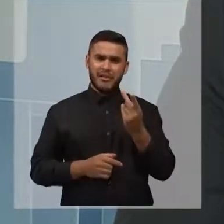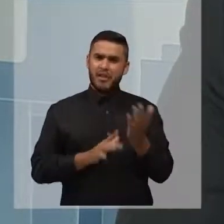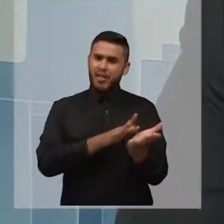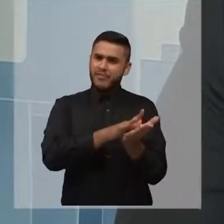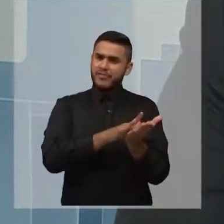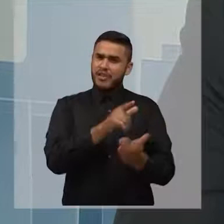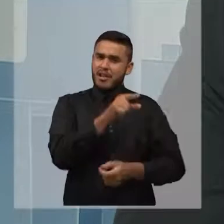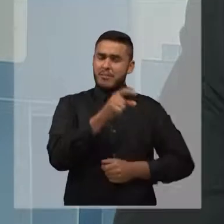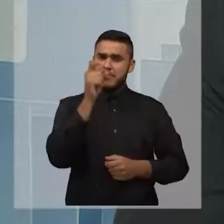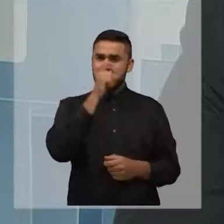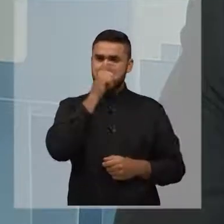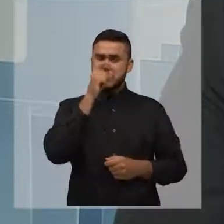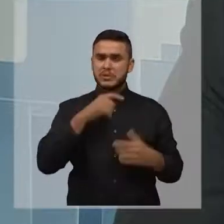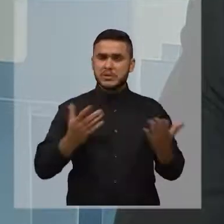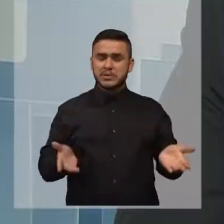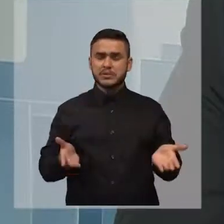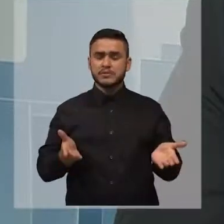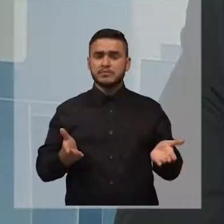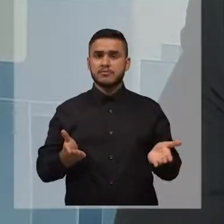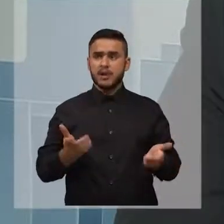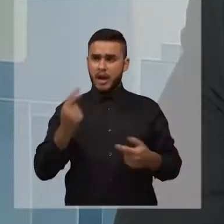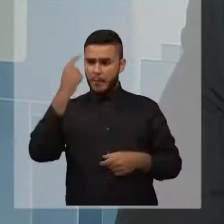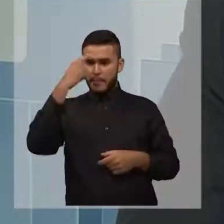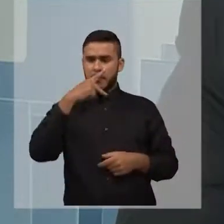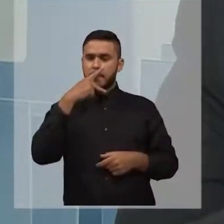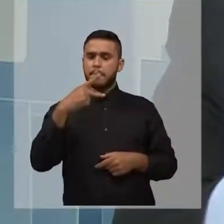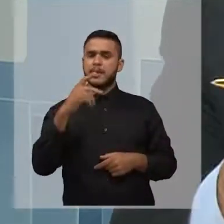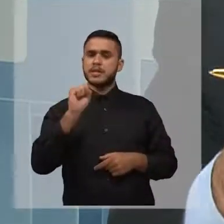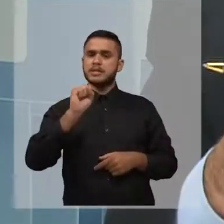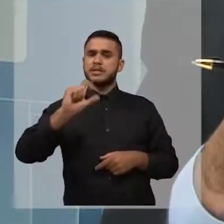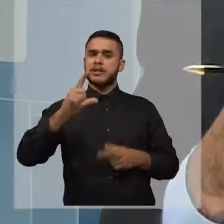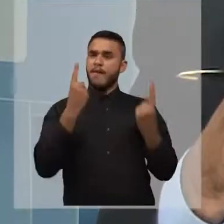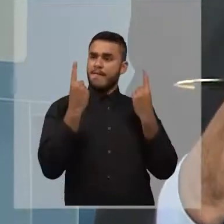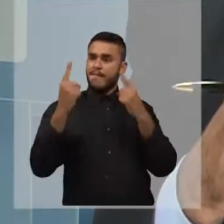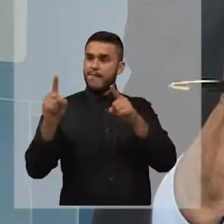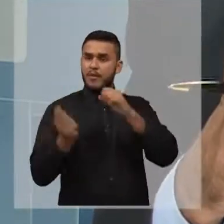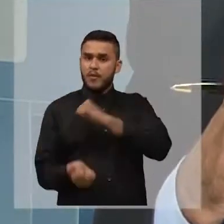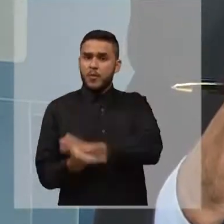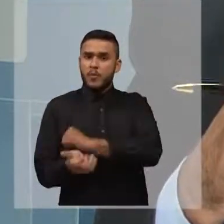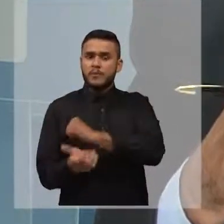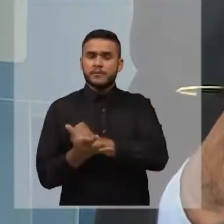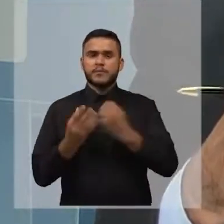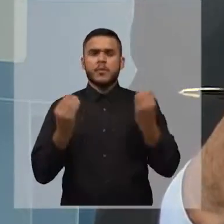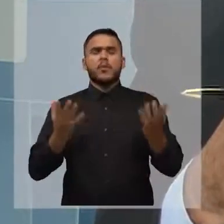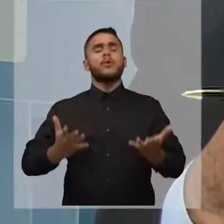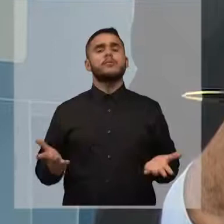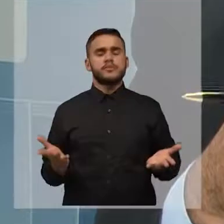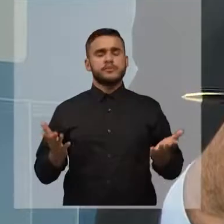O carrasco dos corruptos. Aí você fica com um misto de